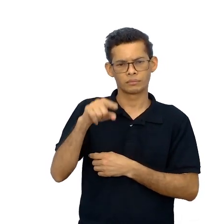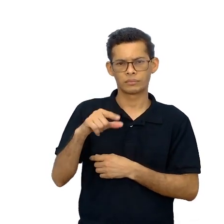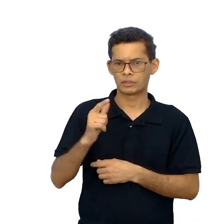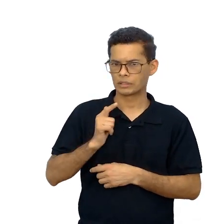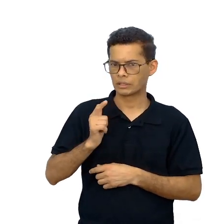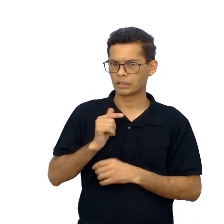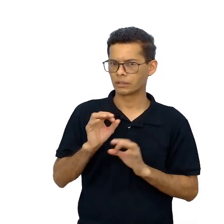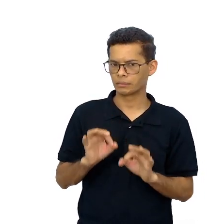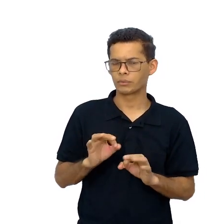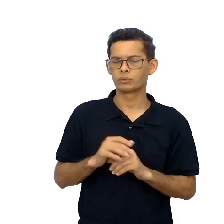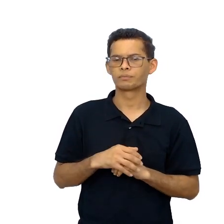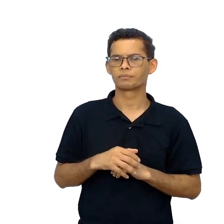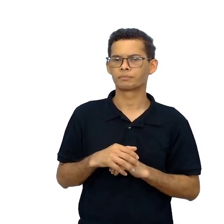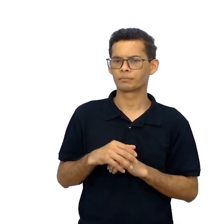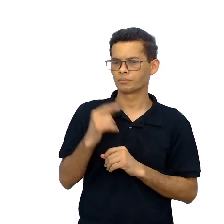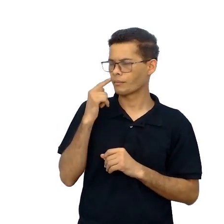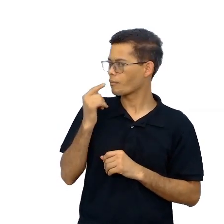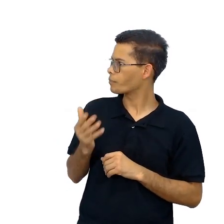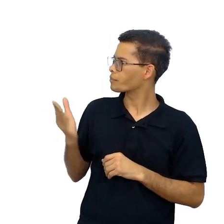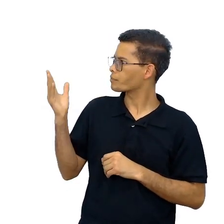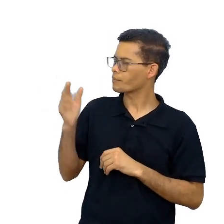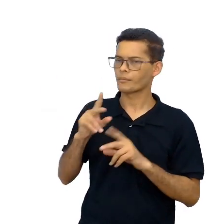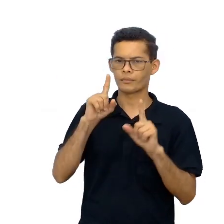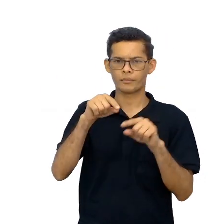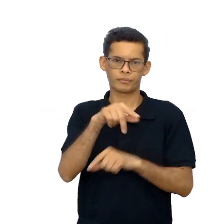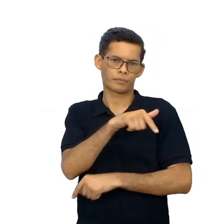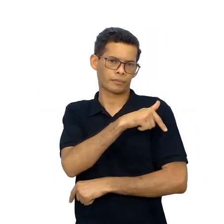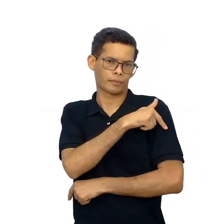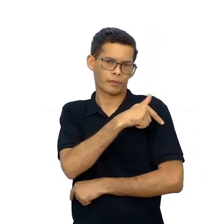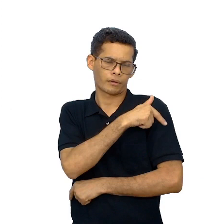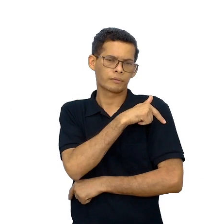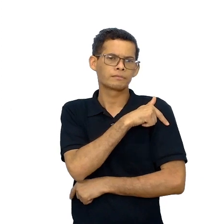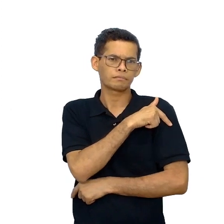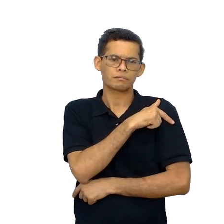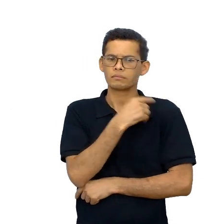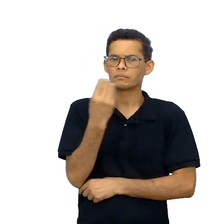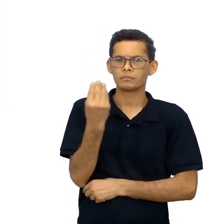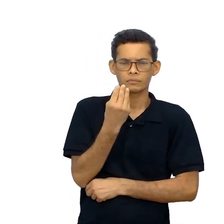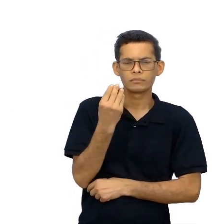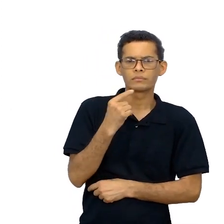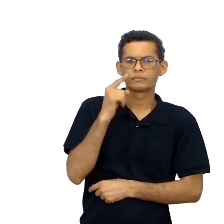Bom, o próximo é a do 7º ano. A do 7º ano é